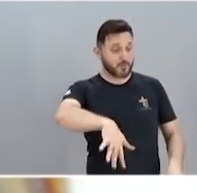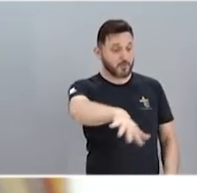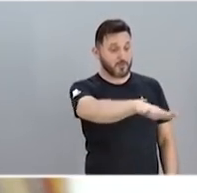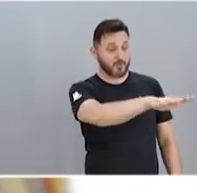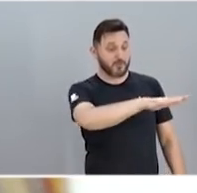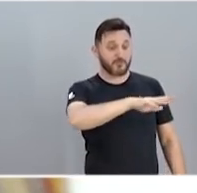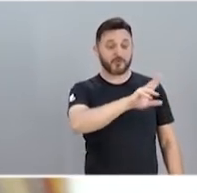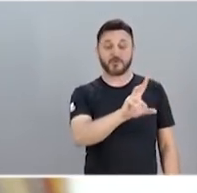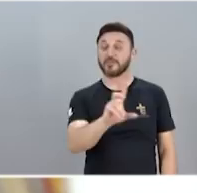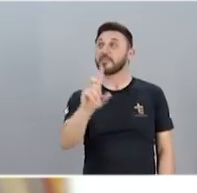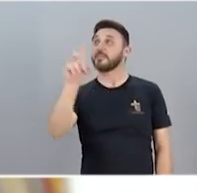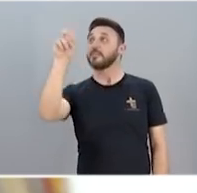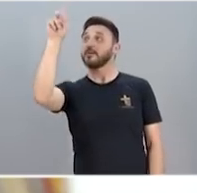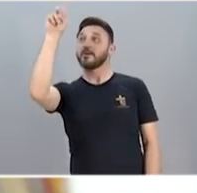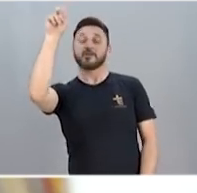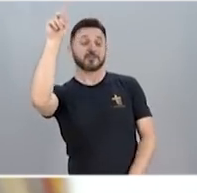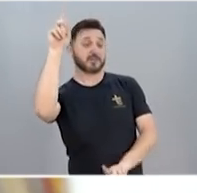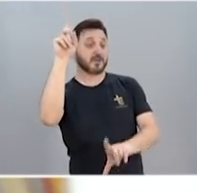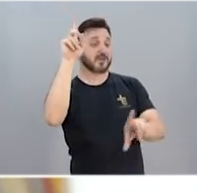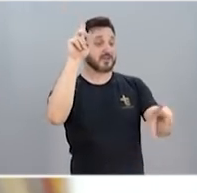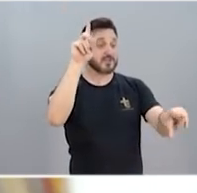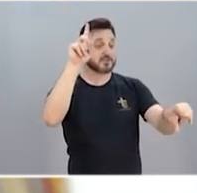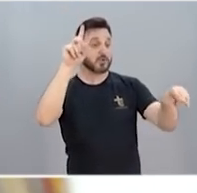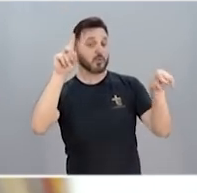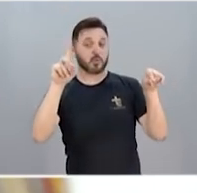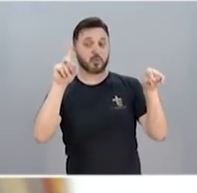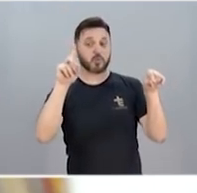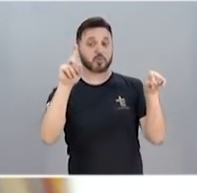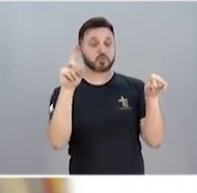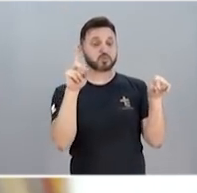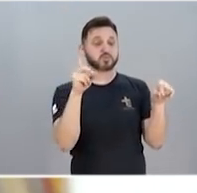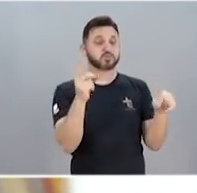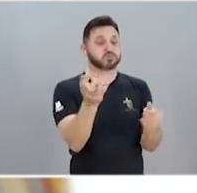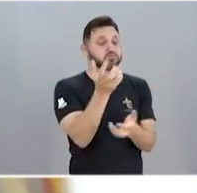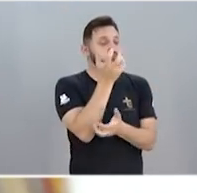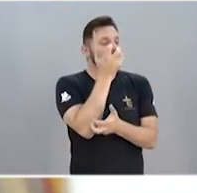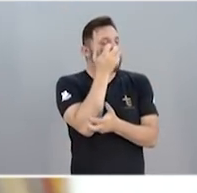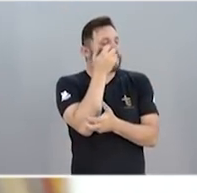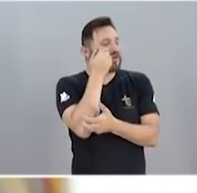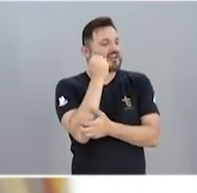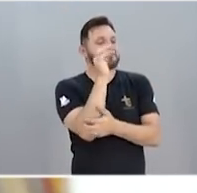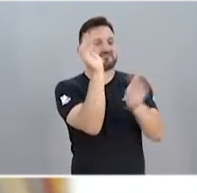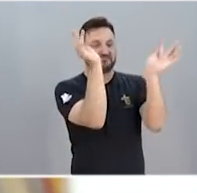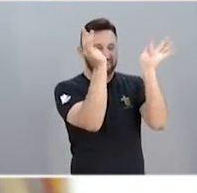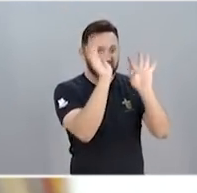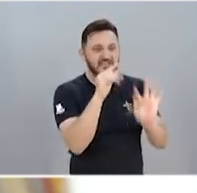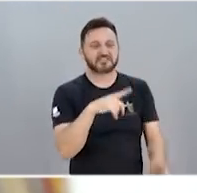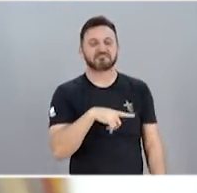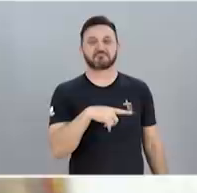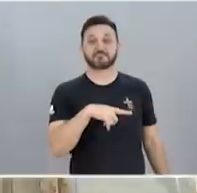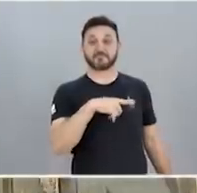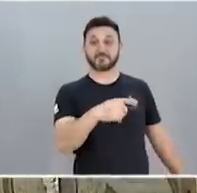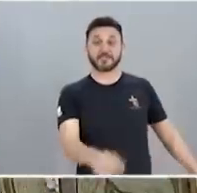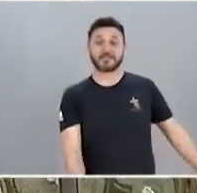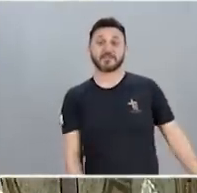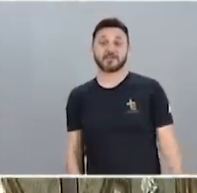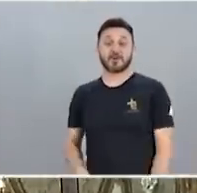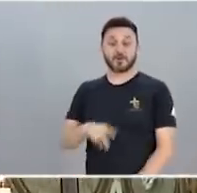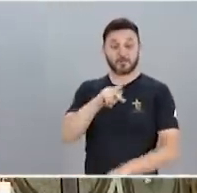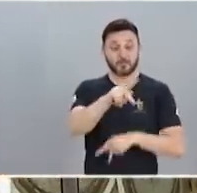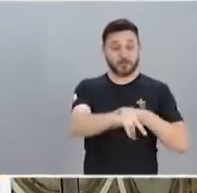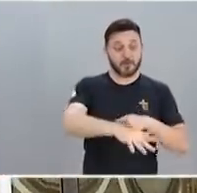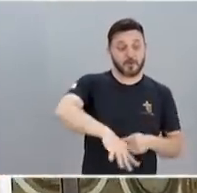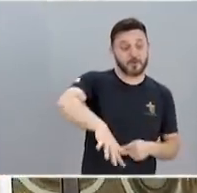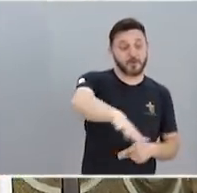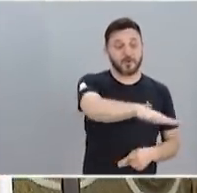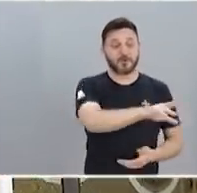o povo que o Senhor escolheu por sua herança. Feliz o